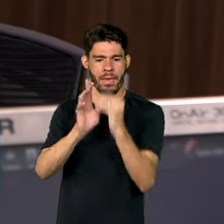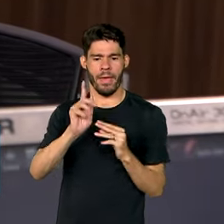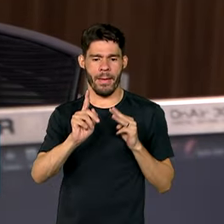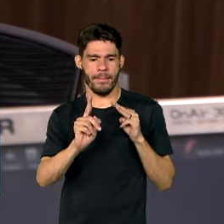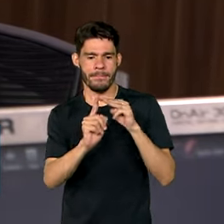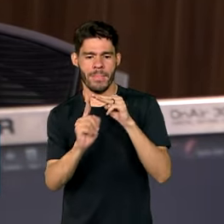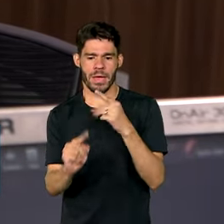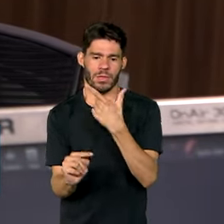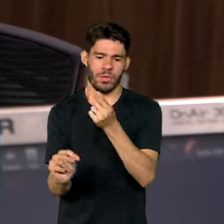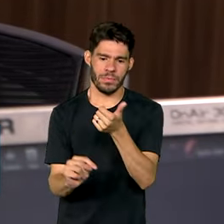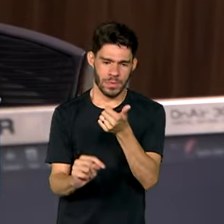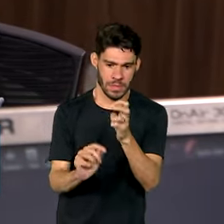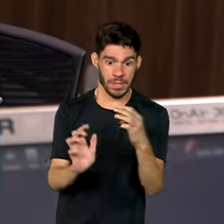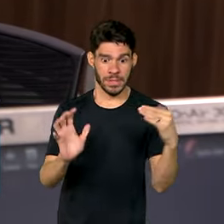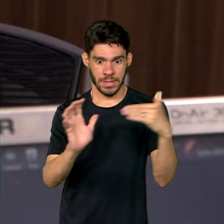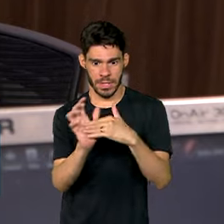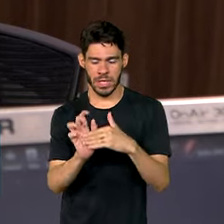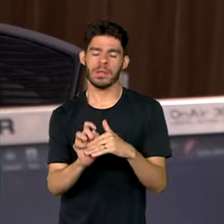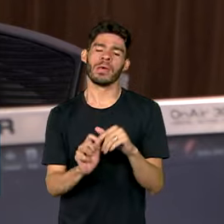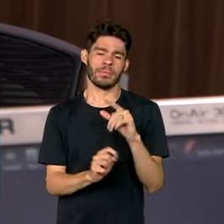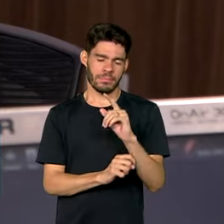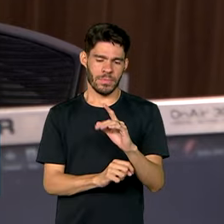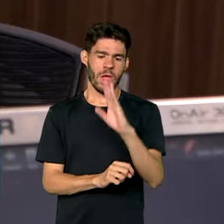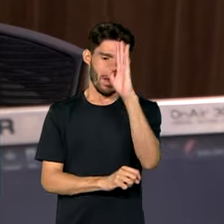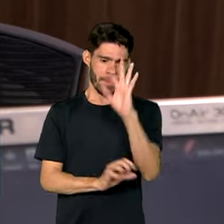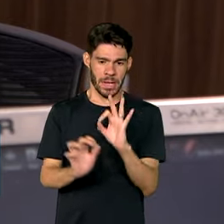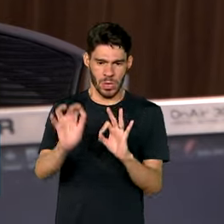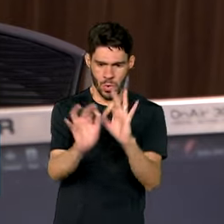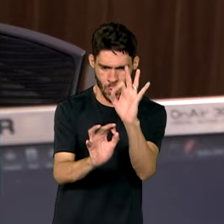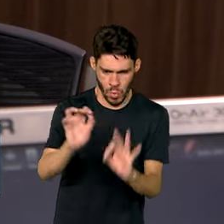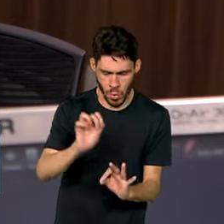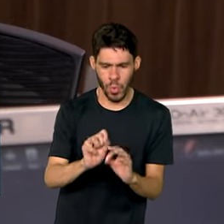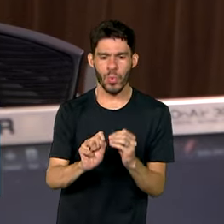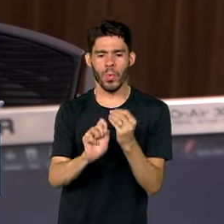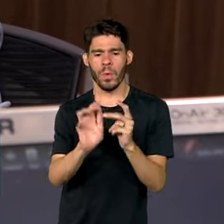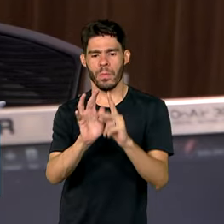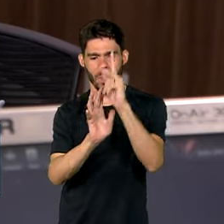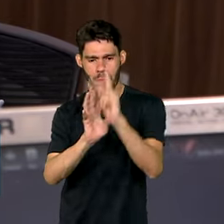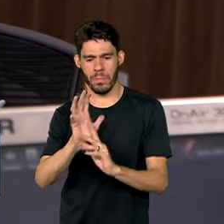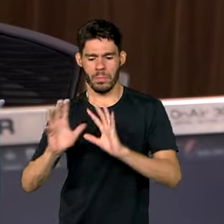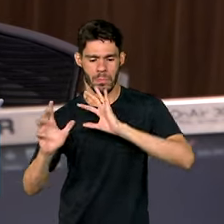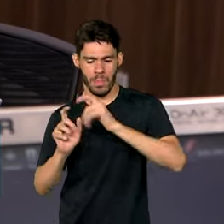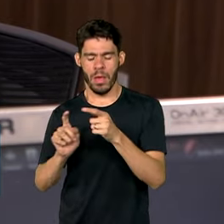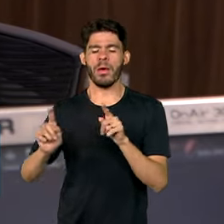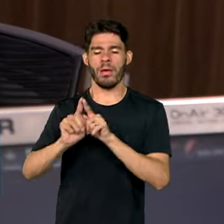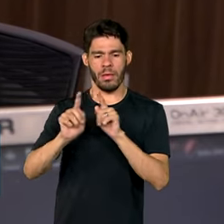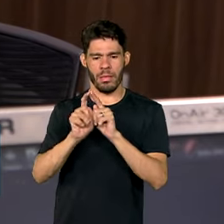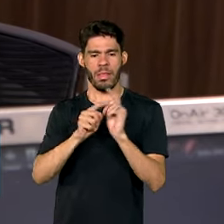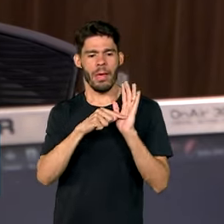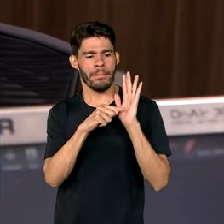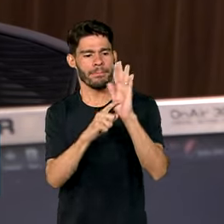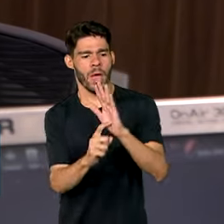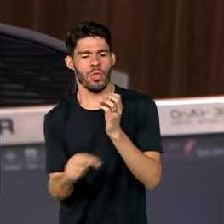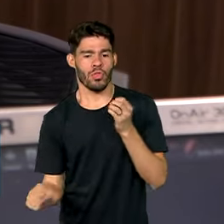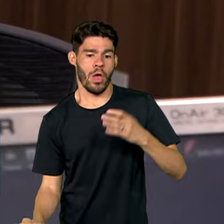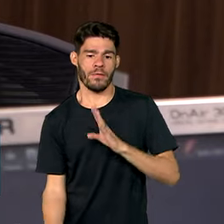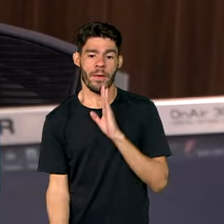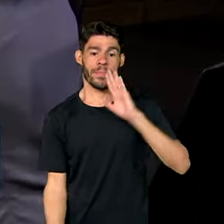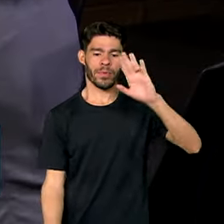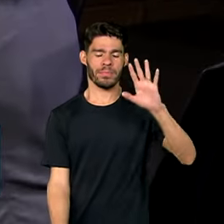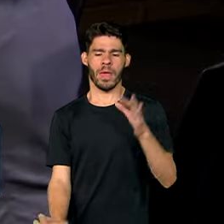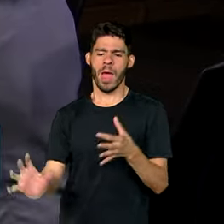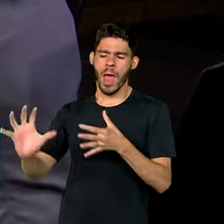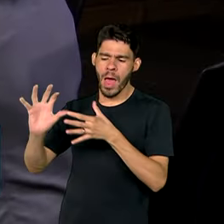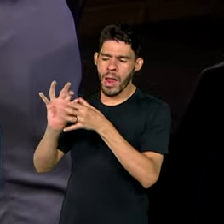para 2035 e o Brasil tá se preparando através do plano clima também para chegar com uma nova promessa e nesse